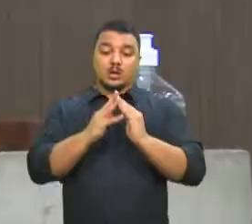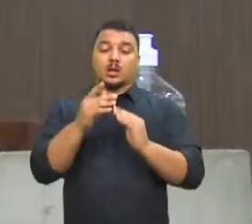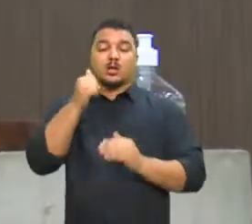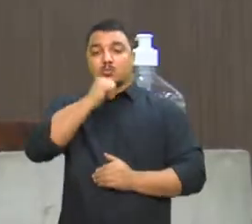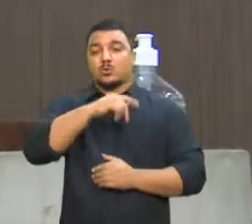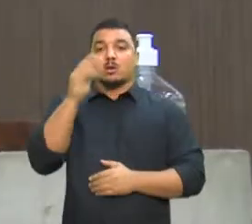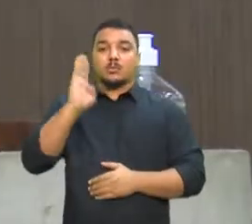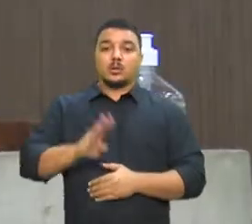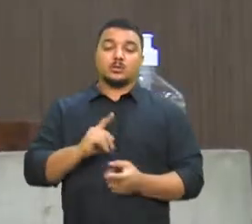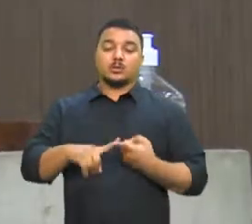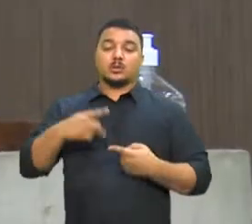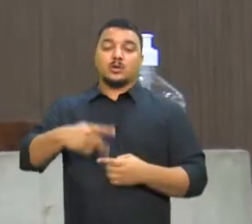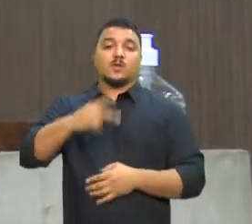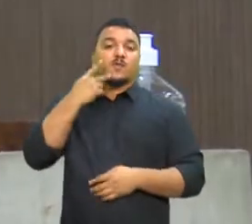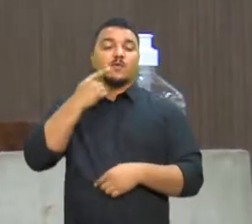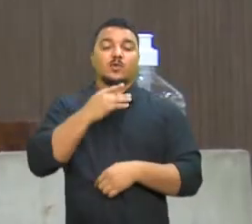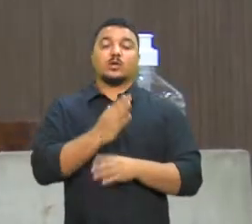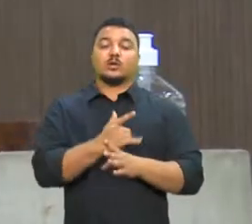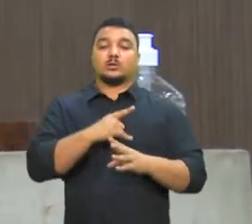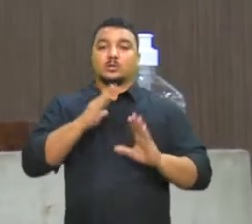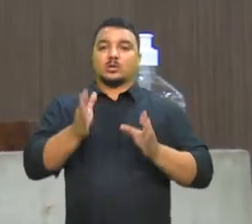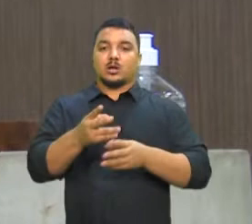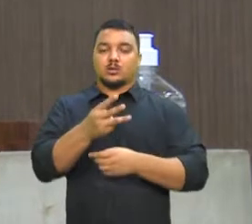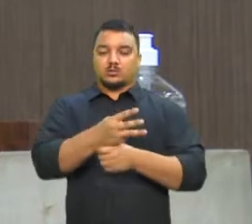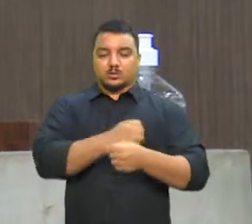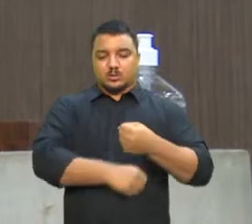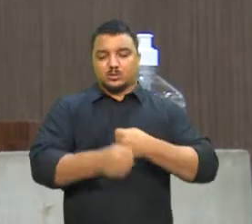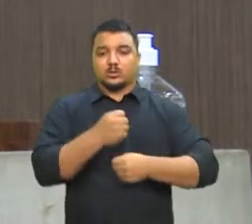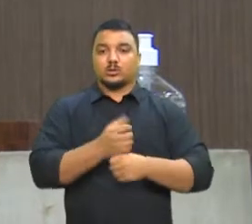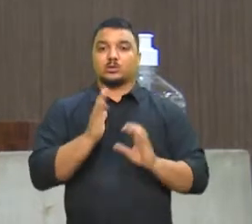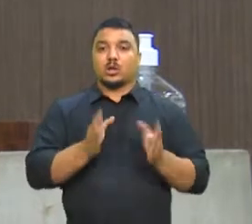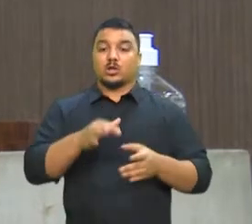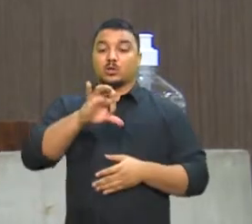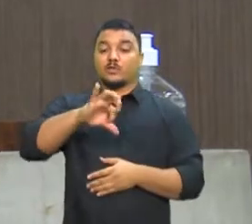em Fortaleza, realizou nos últimos 3 anos